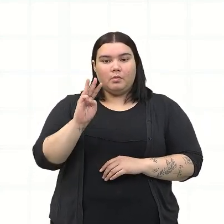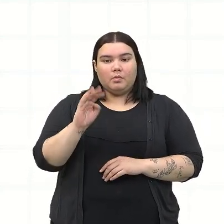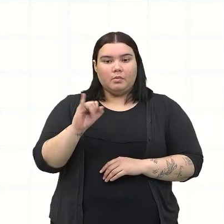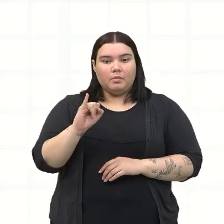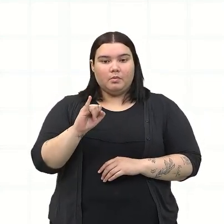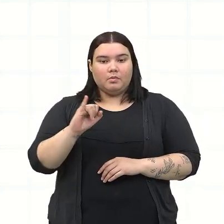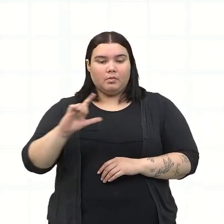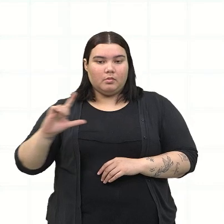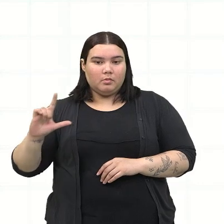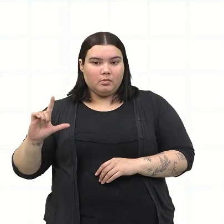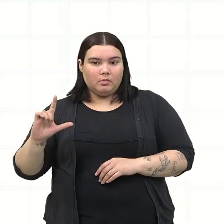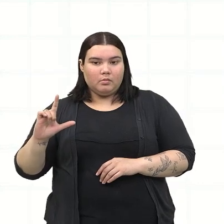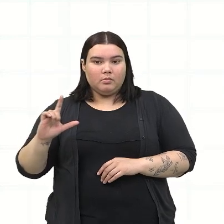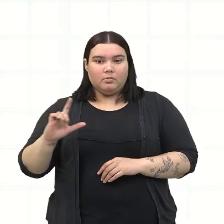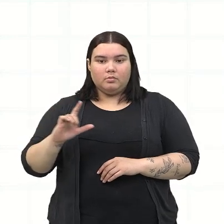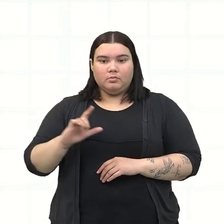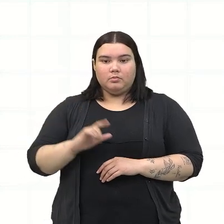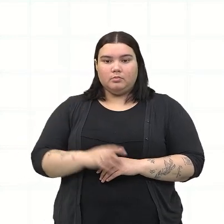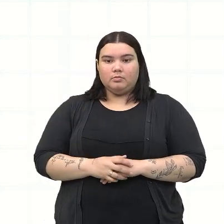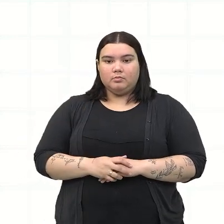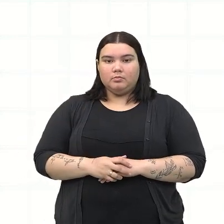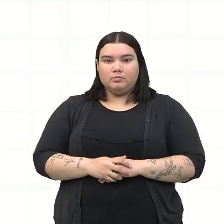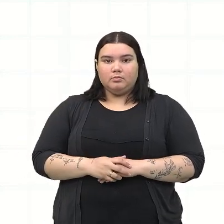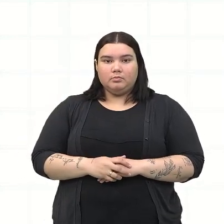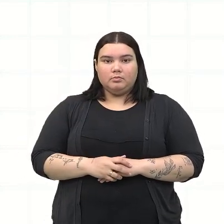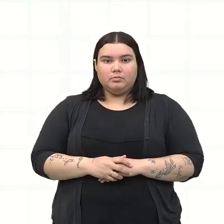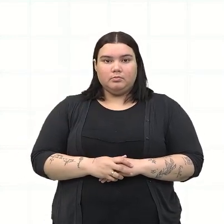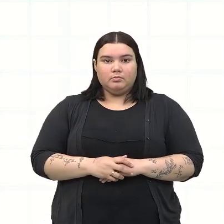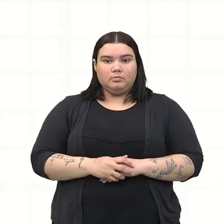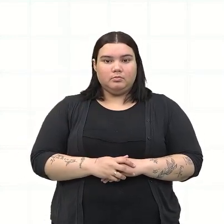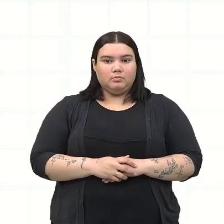will, e aqui, rain.